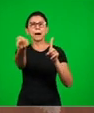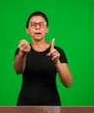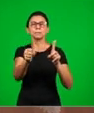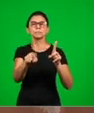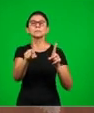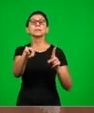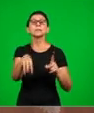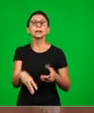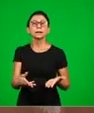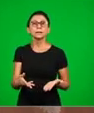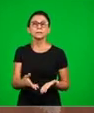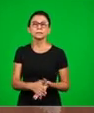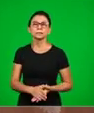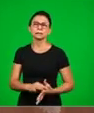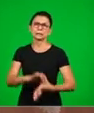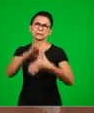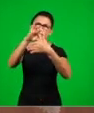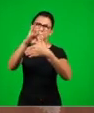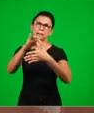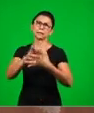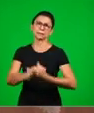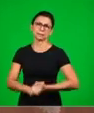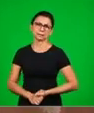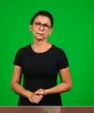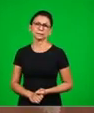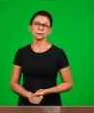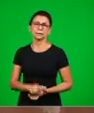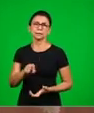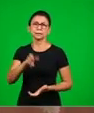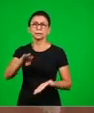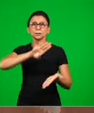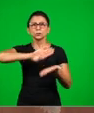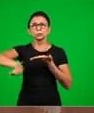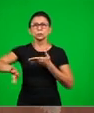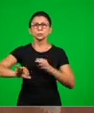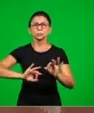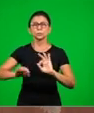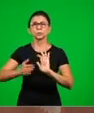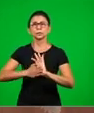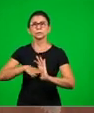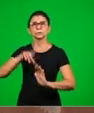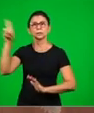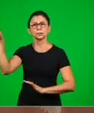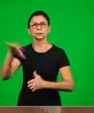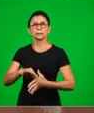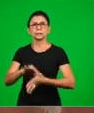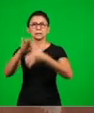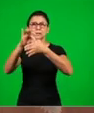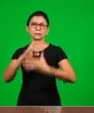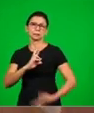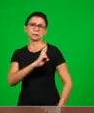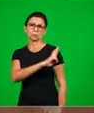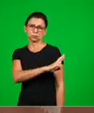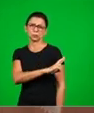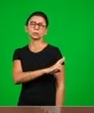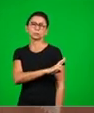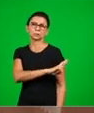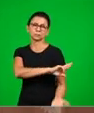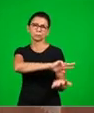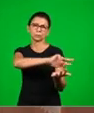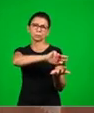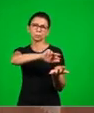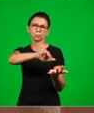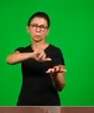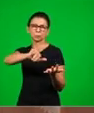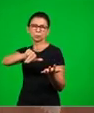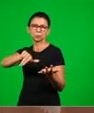projeto de Deus para o povo foram os líderes religiosos. Então, há uma série de